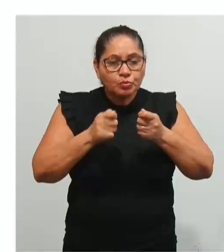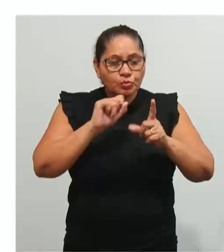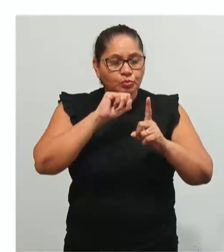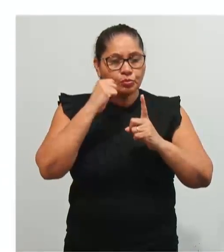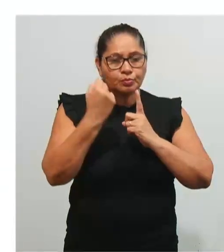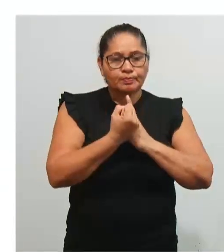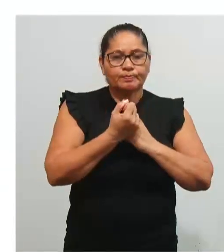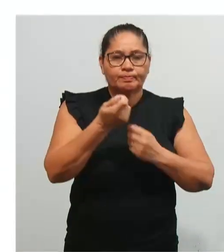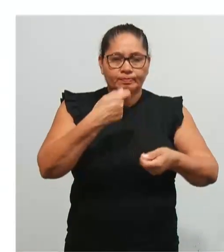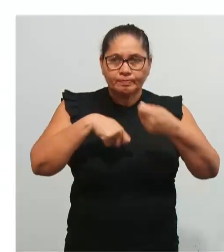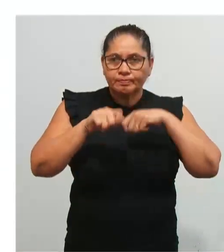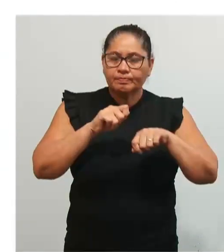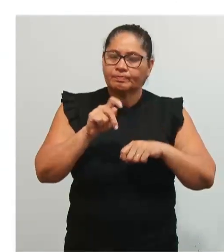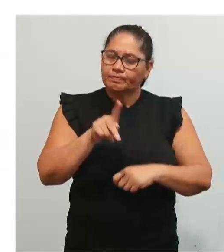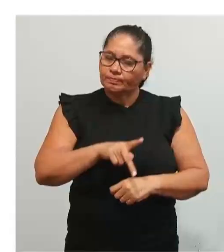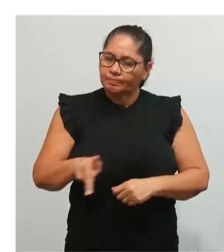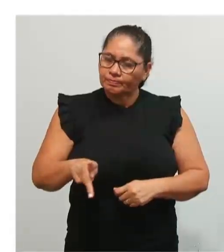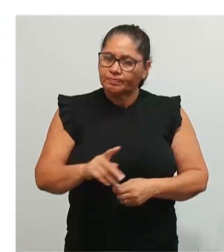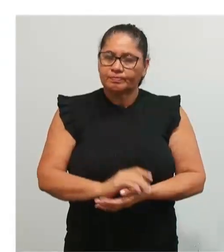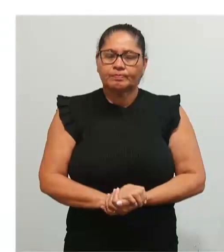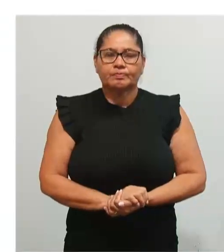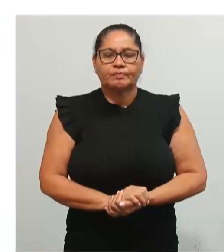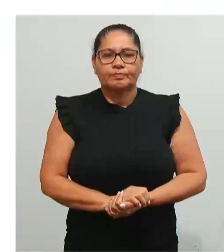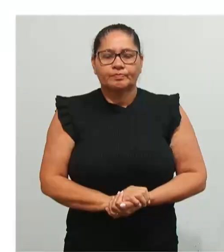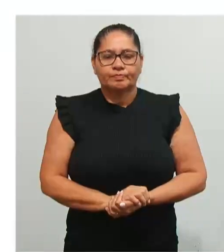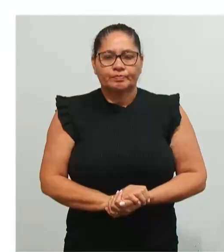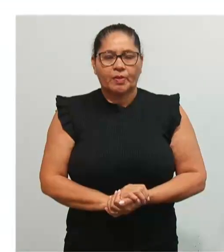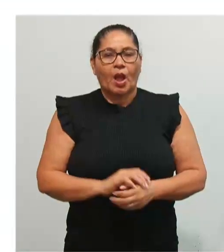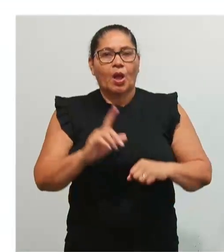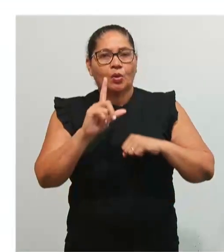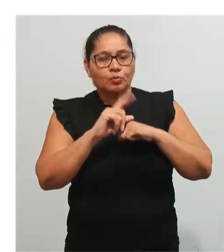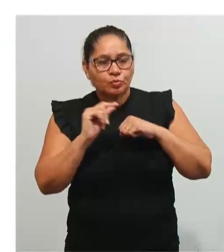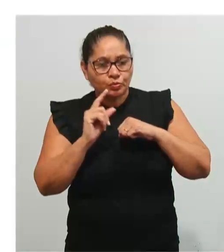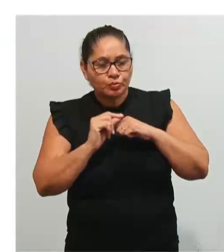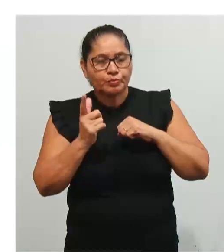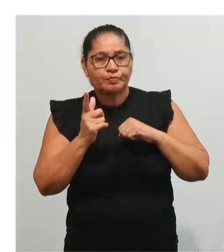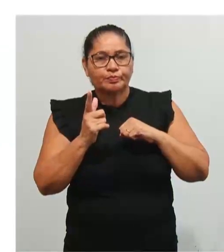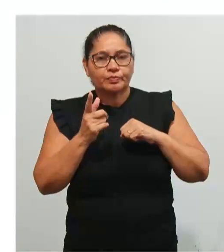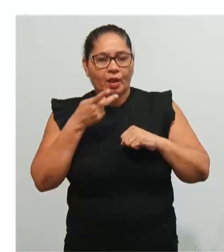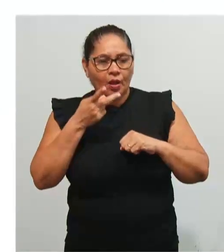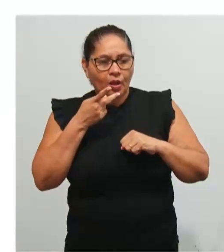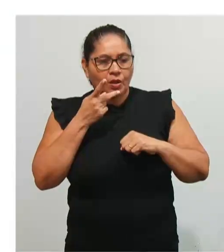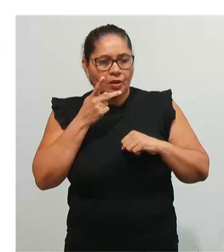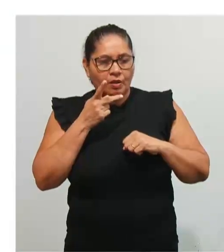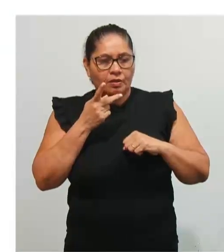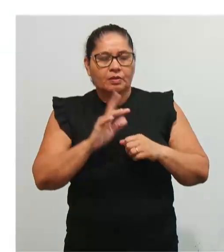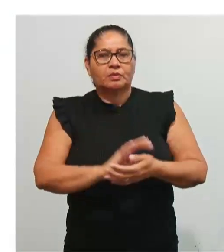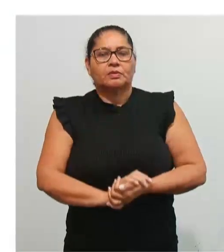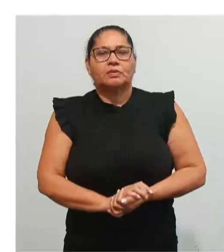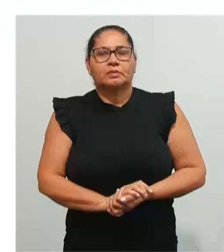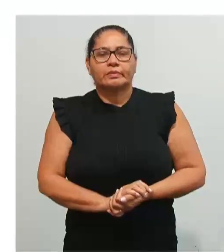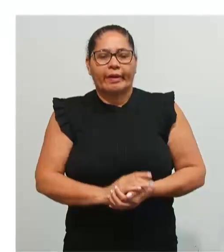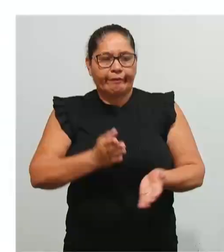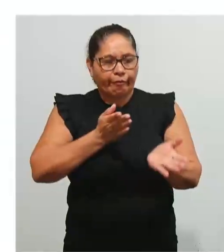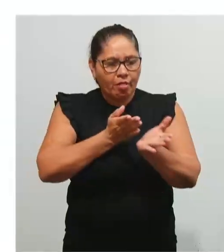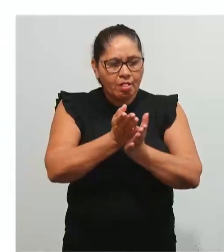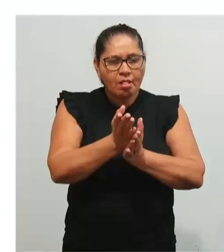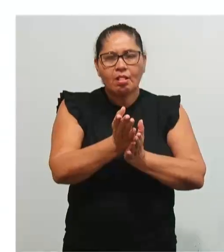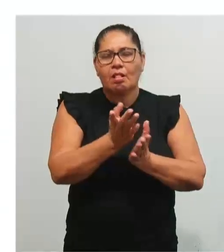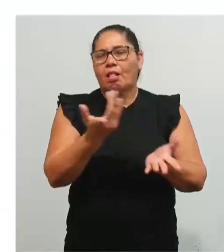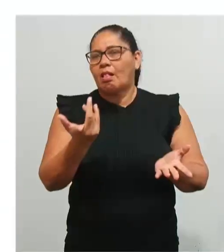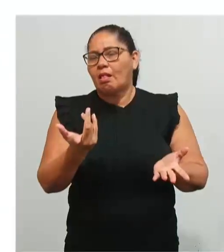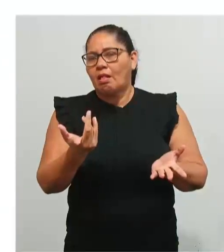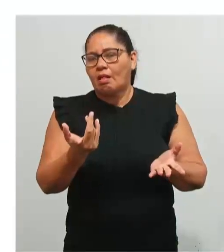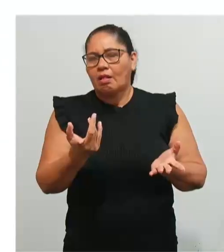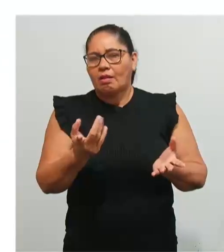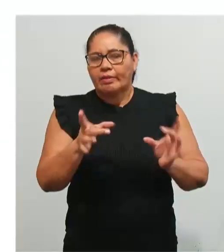sobre a administração pública, O próprio artigo 37, então, vai falar assim: a administração pública, direta e indireta, de qualquer dos poderes